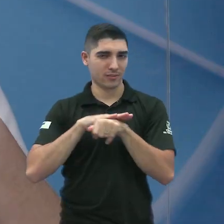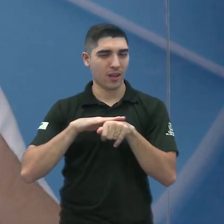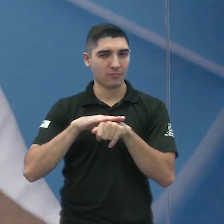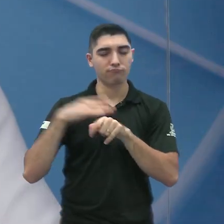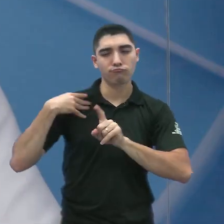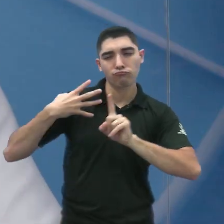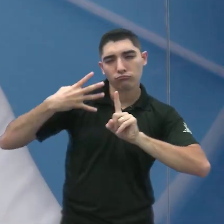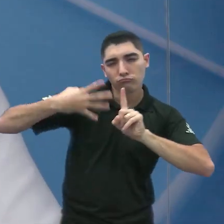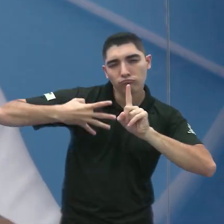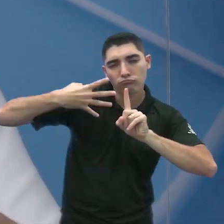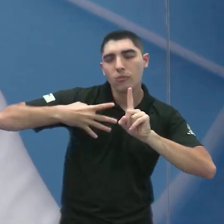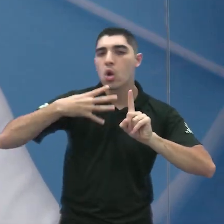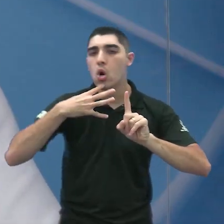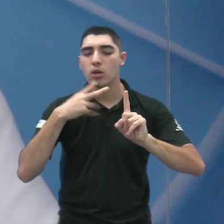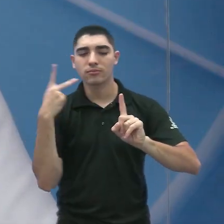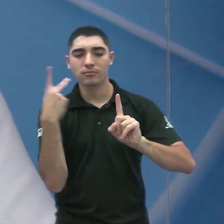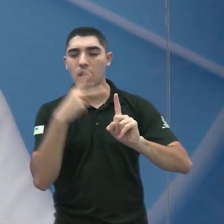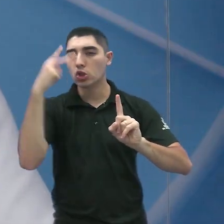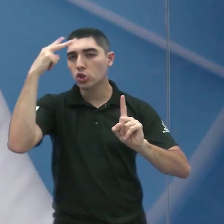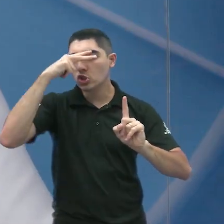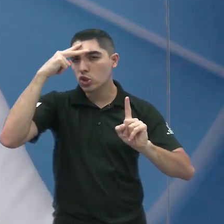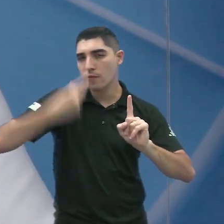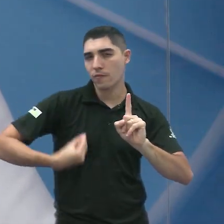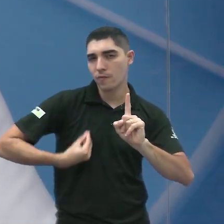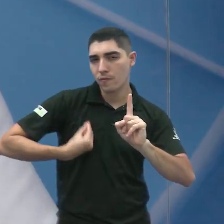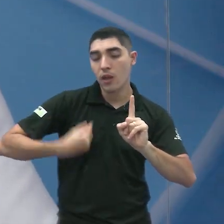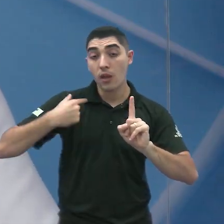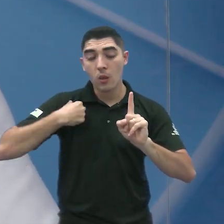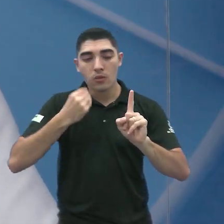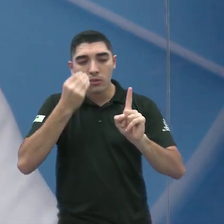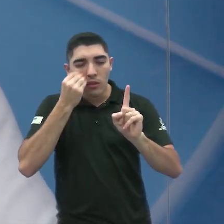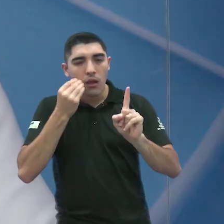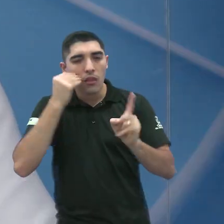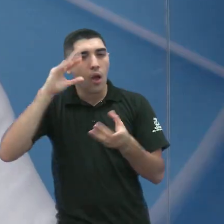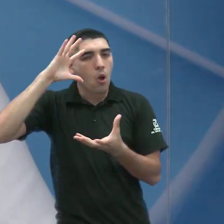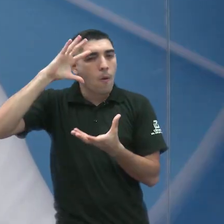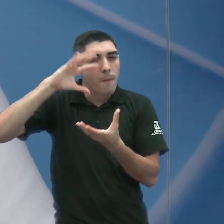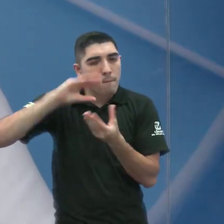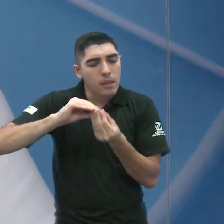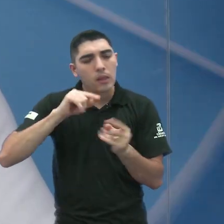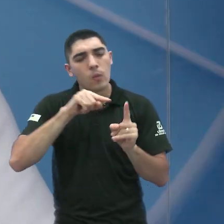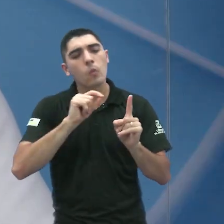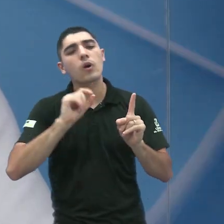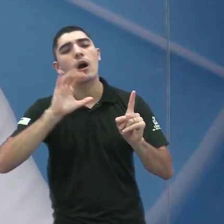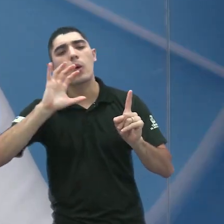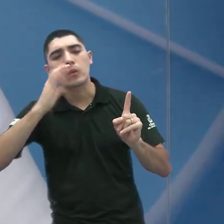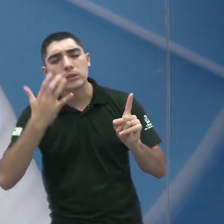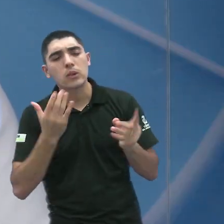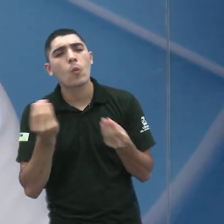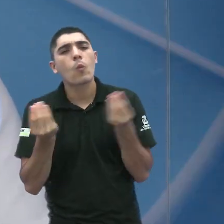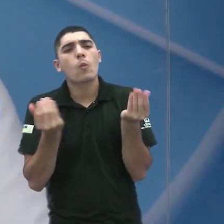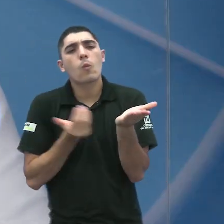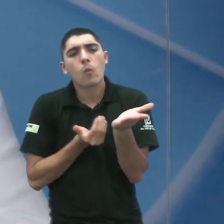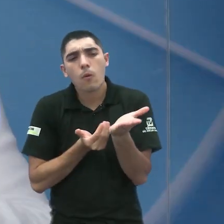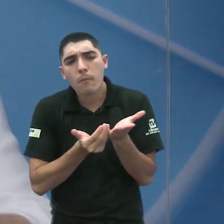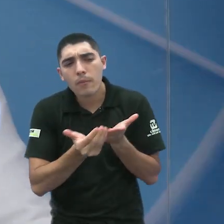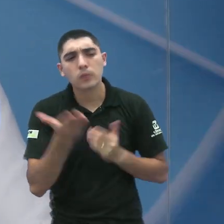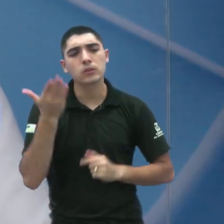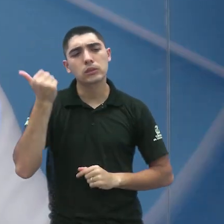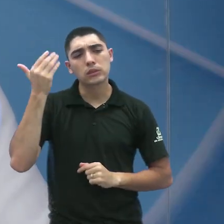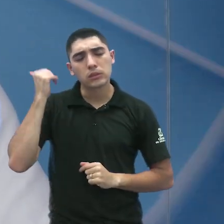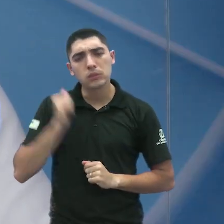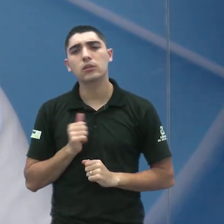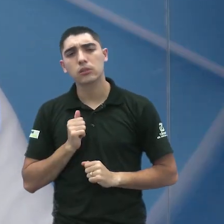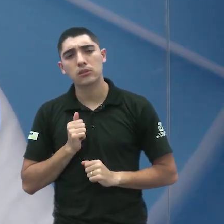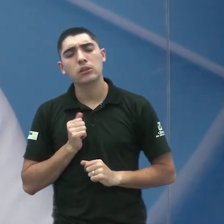aprofundada sobre a história de vida, tentar entender o que está acontecendo, desde quando isso está acontecendo, né? Em que momentos